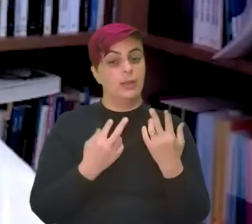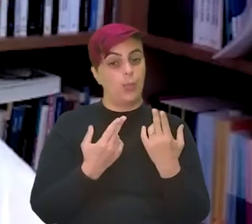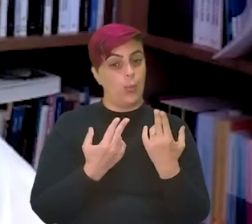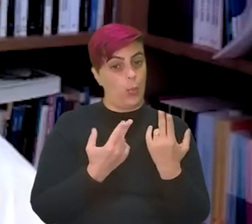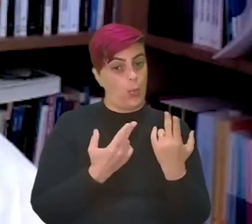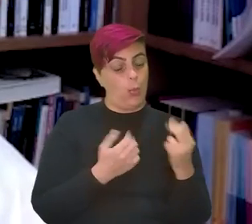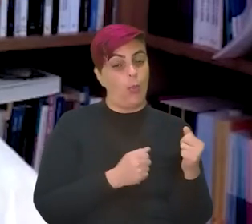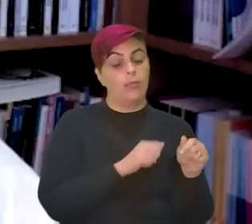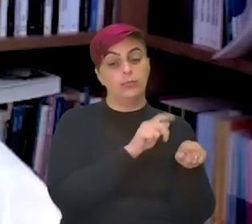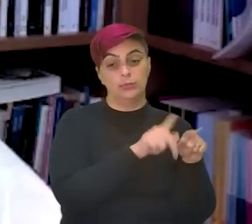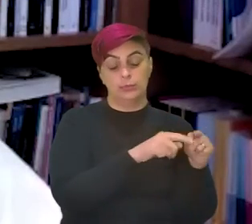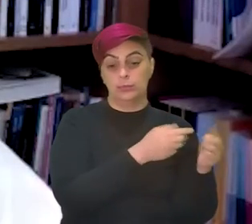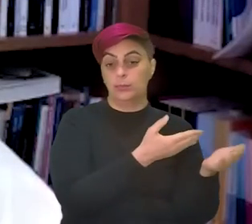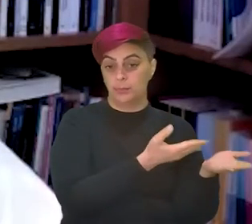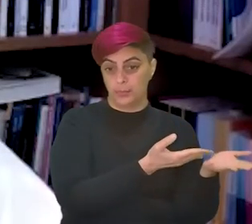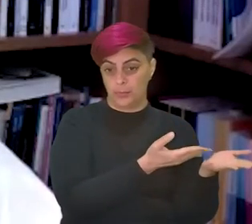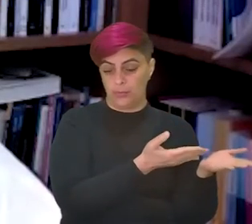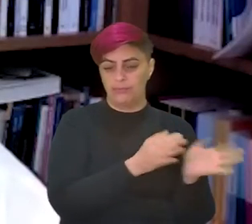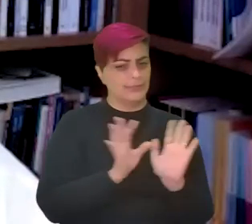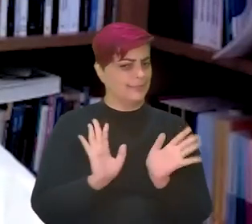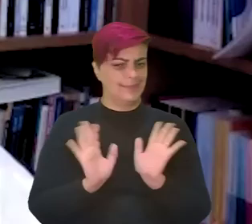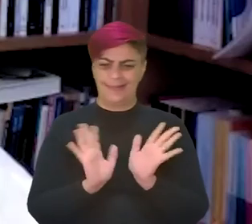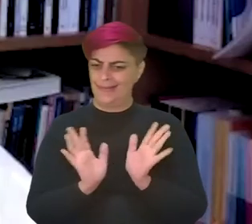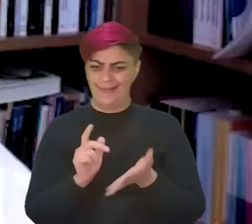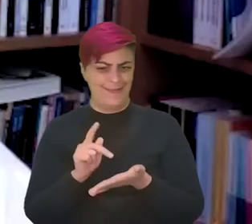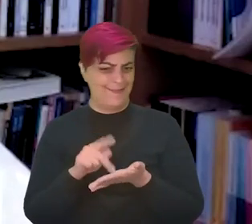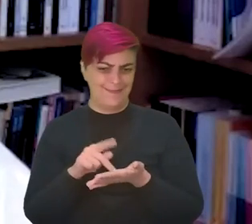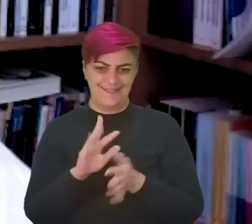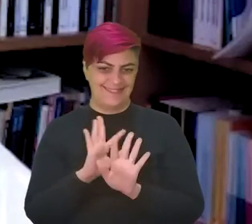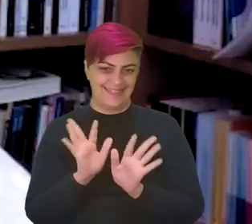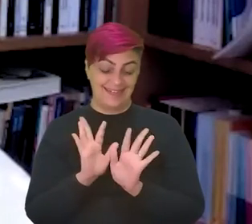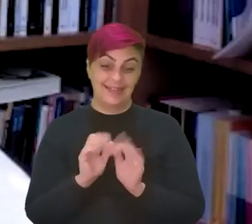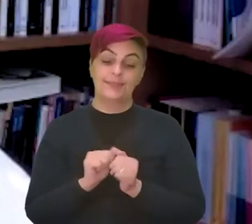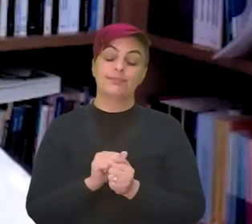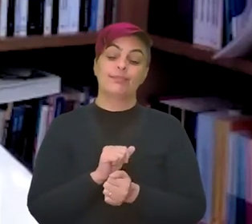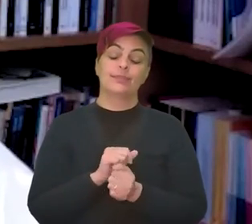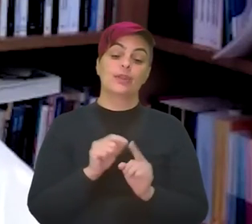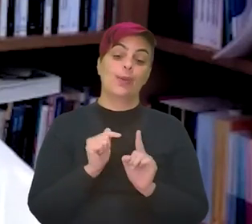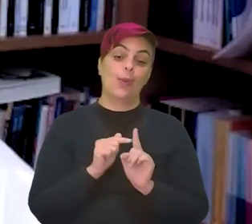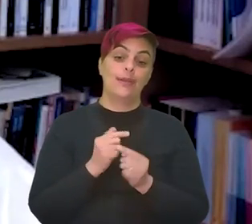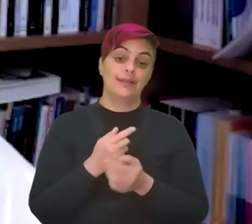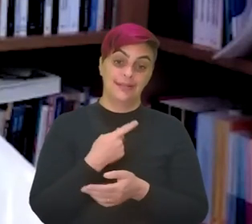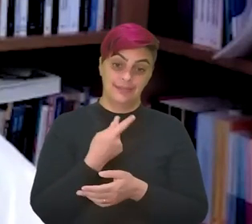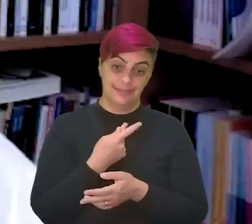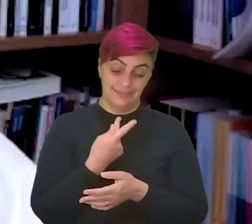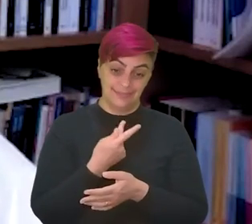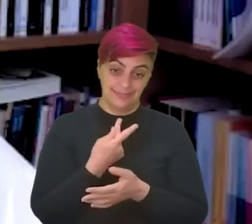é verdade. Ele mesmo diz no momento, no início do livro, mas